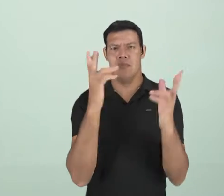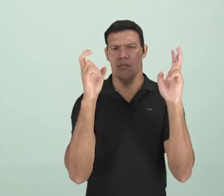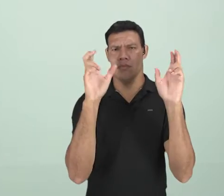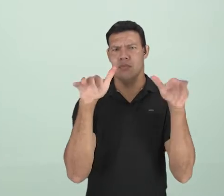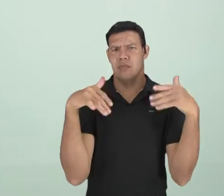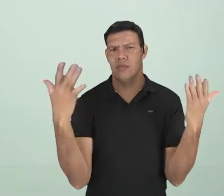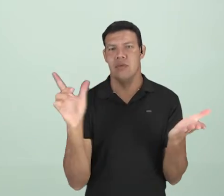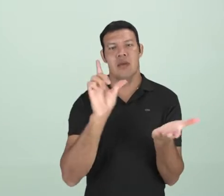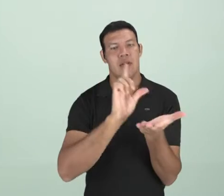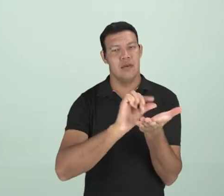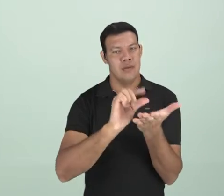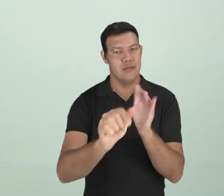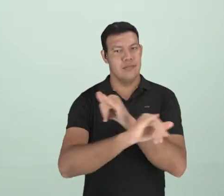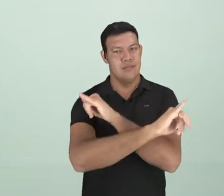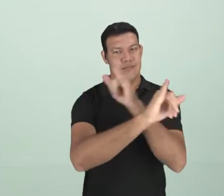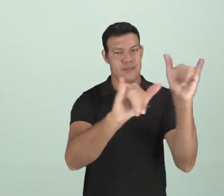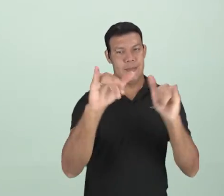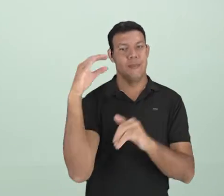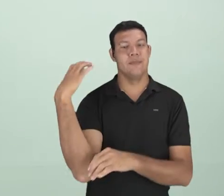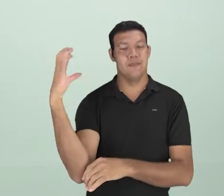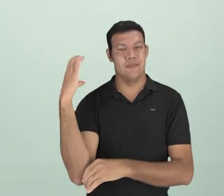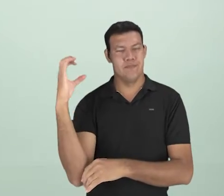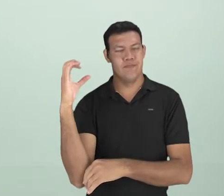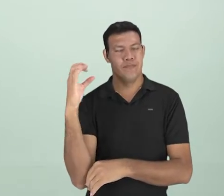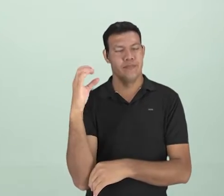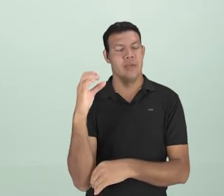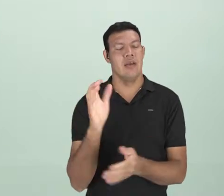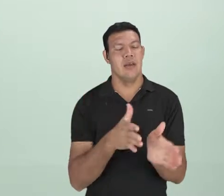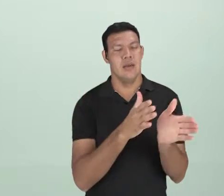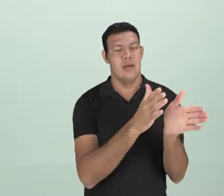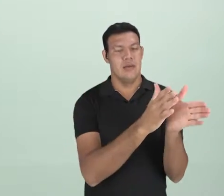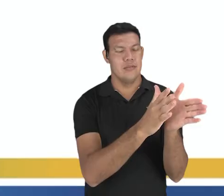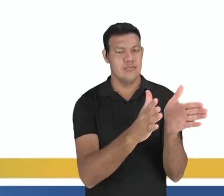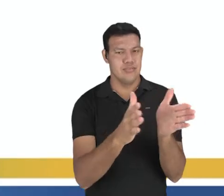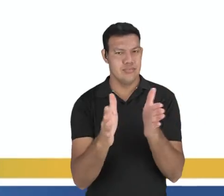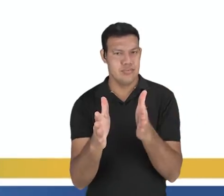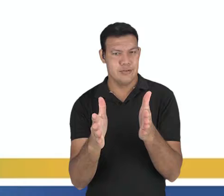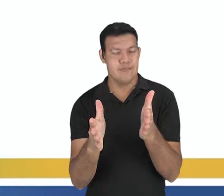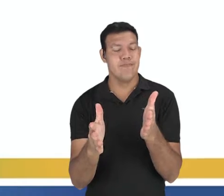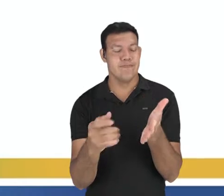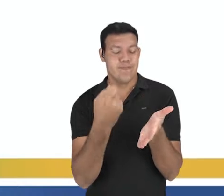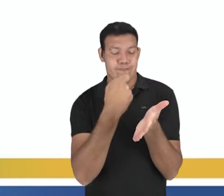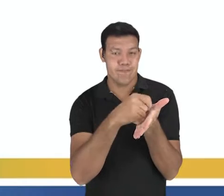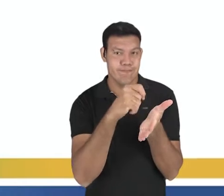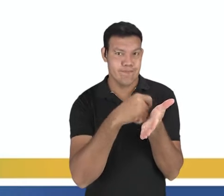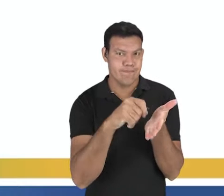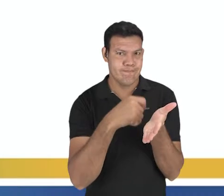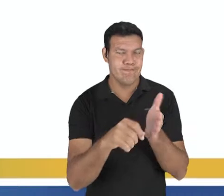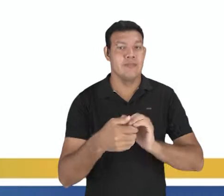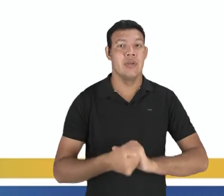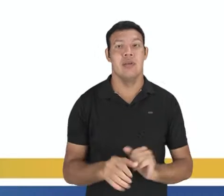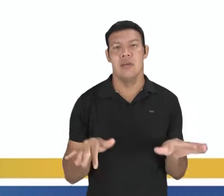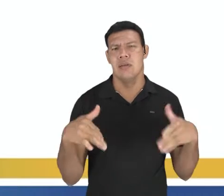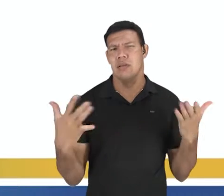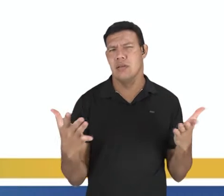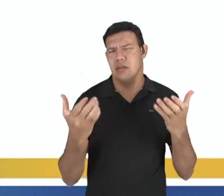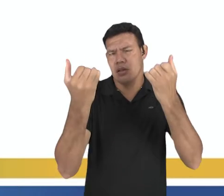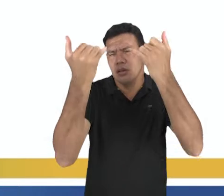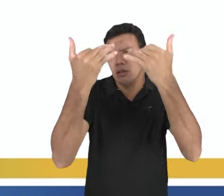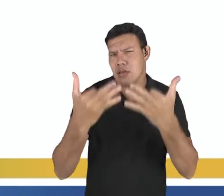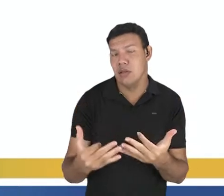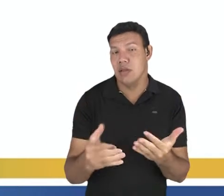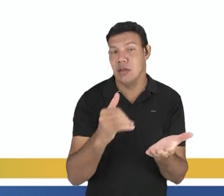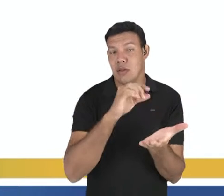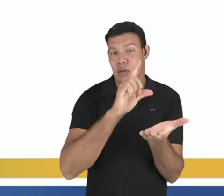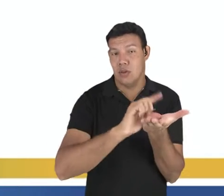Artigo de Divulgação Científica, Processo de Escrita. Vamos lá? Bem, como já falamos, o artigo de